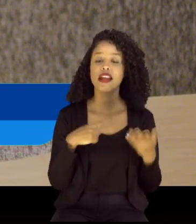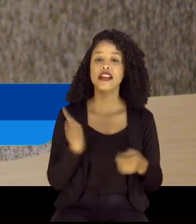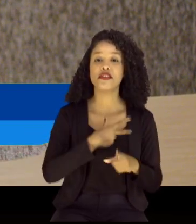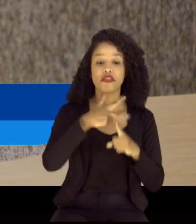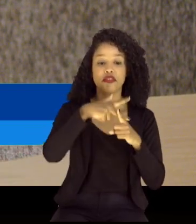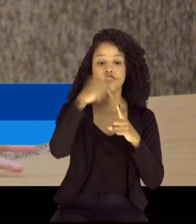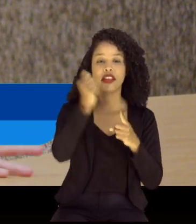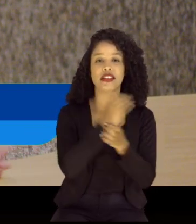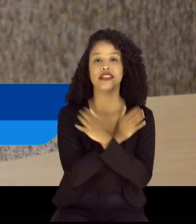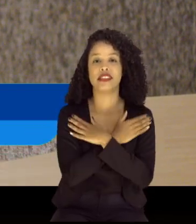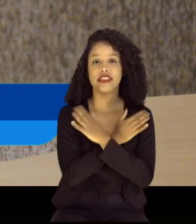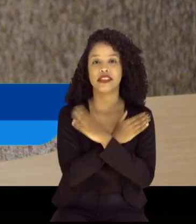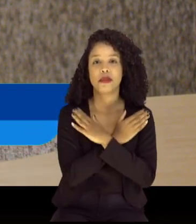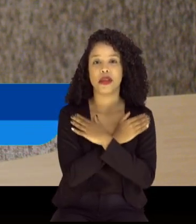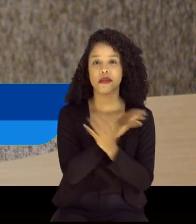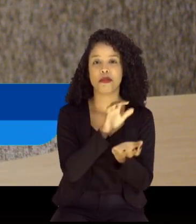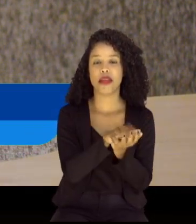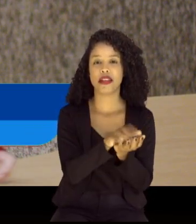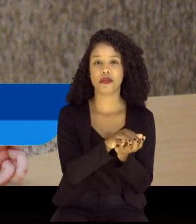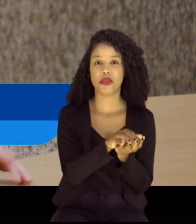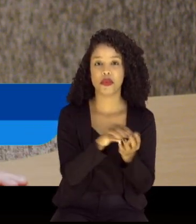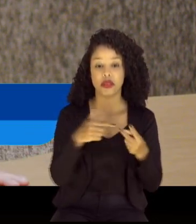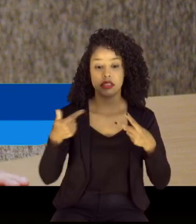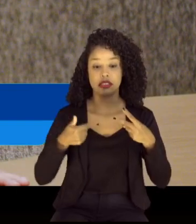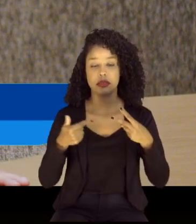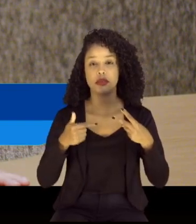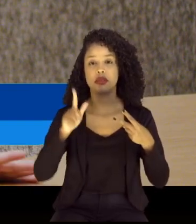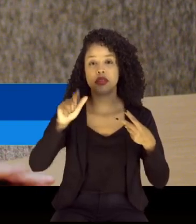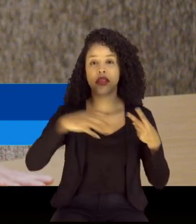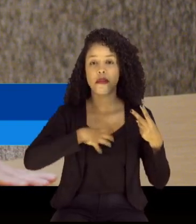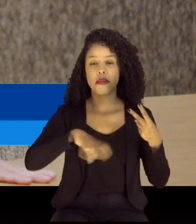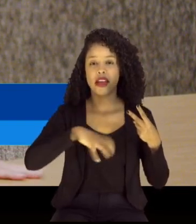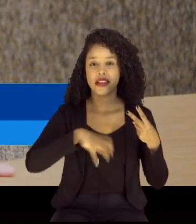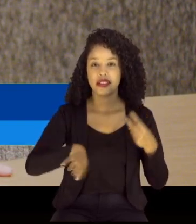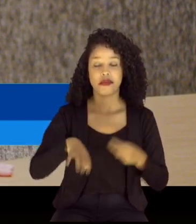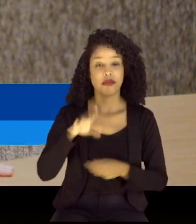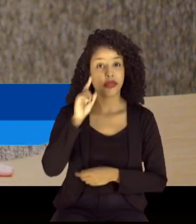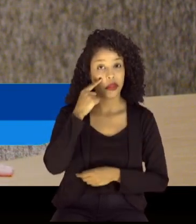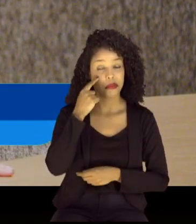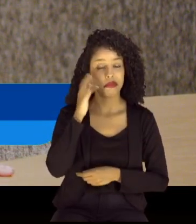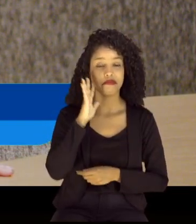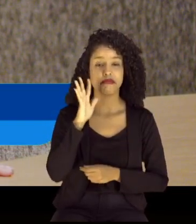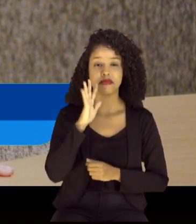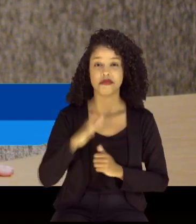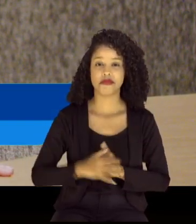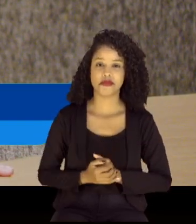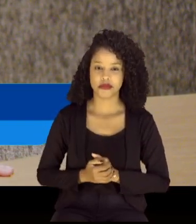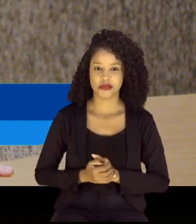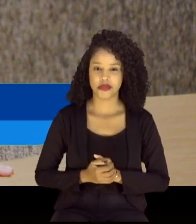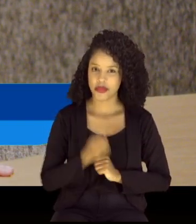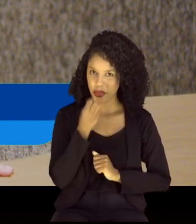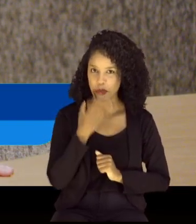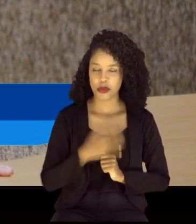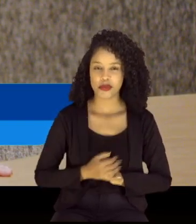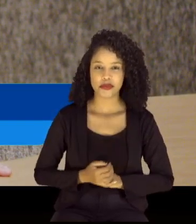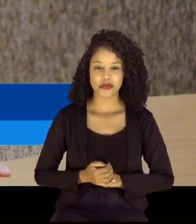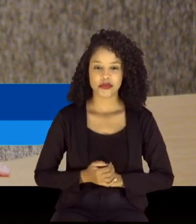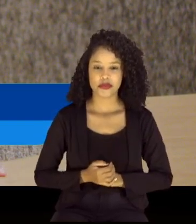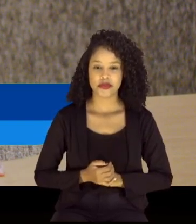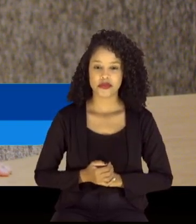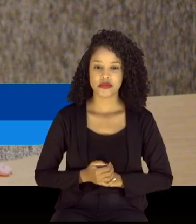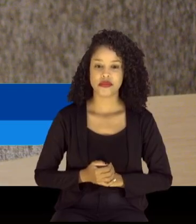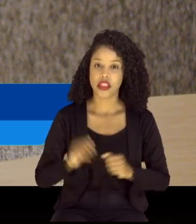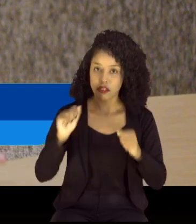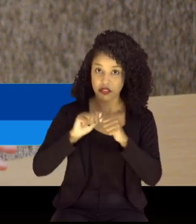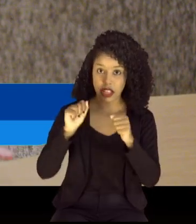de desemprego, Pernambuco, segundo lugar, Bahia. Olha que coisa bacana. Não está bom? E fazendo